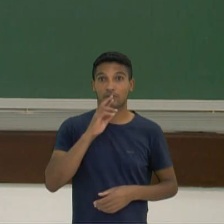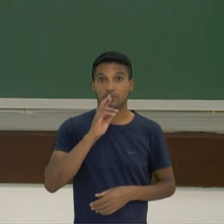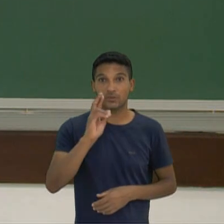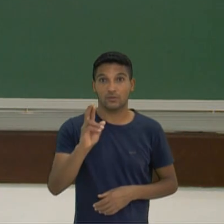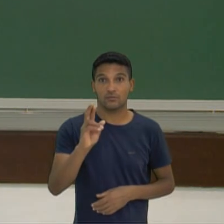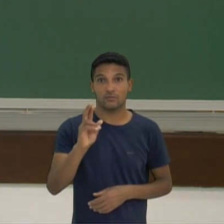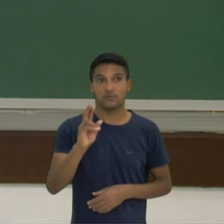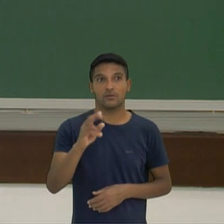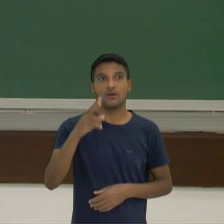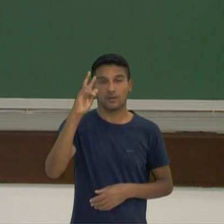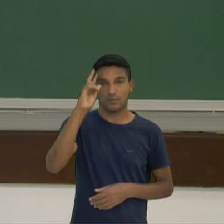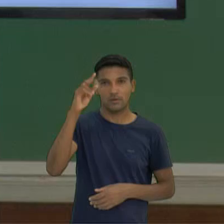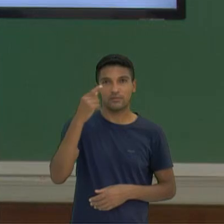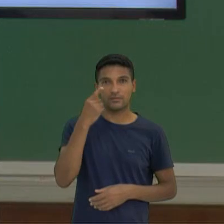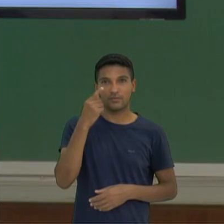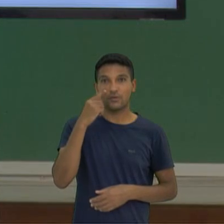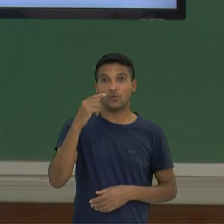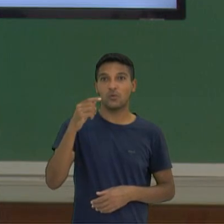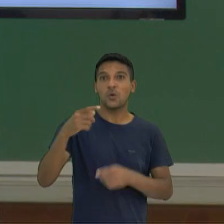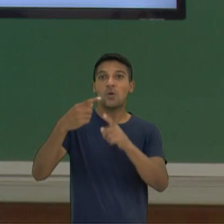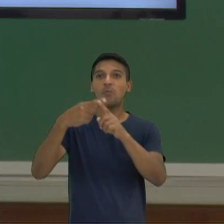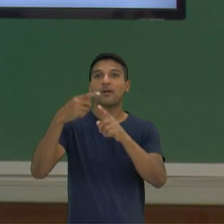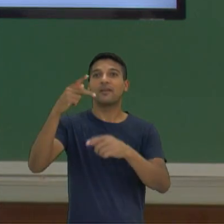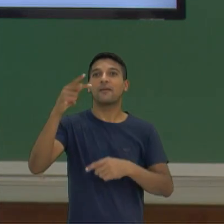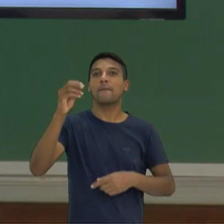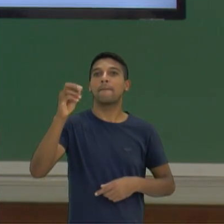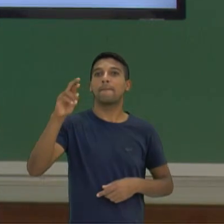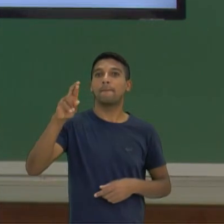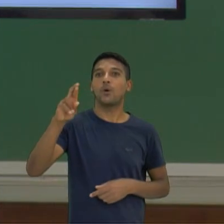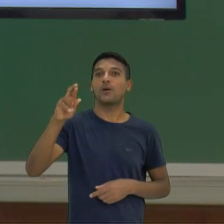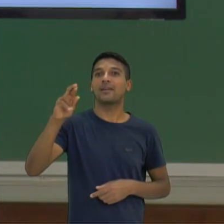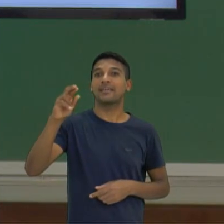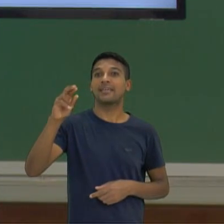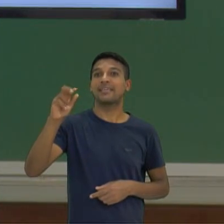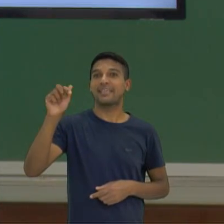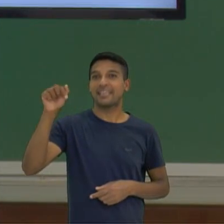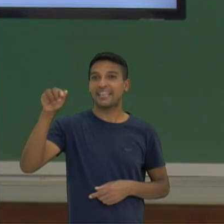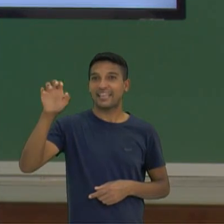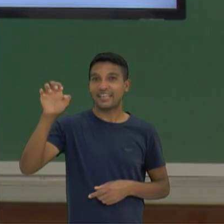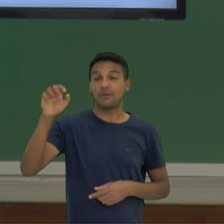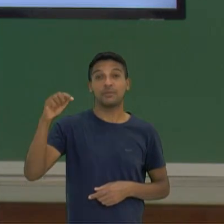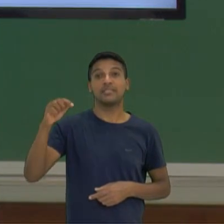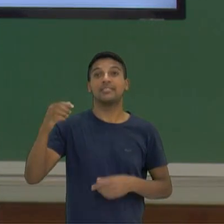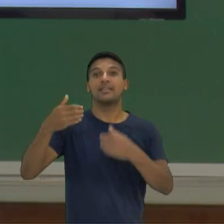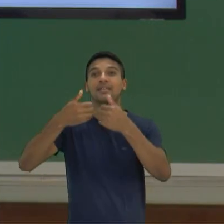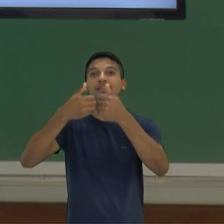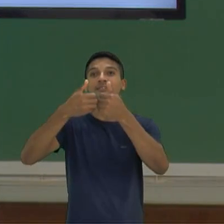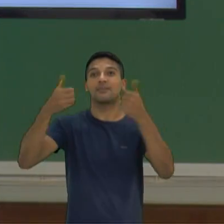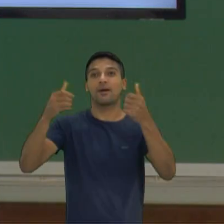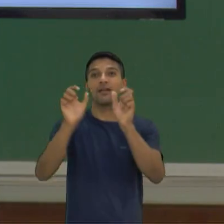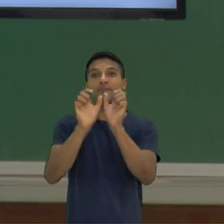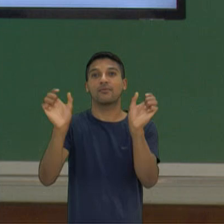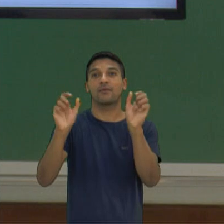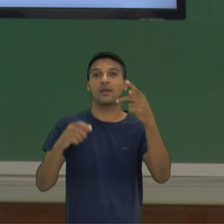Respondeu? Lembrando aqui, o nosso porquê, acabamos de corrigir, é porquê separado. Final de pergunta,